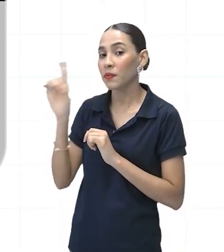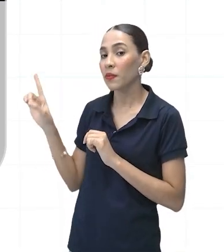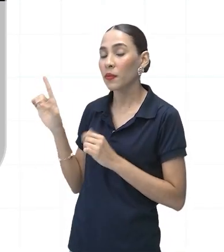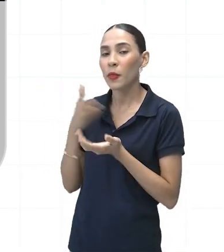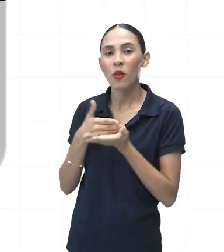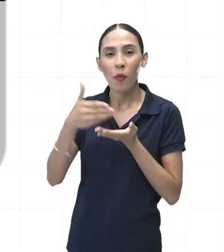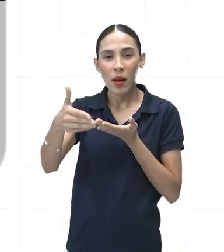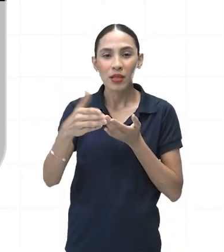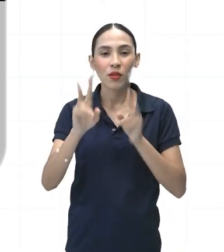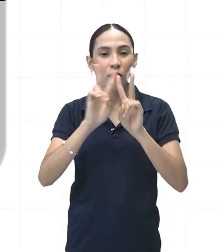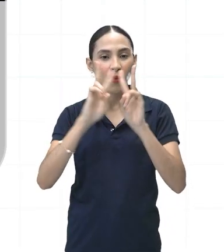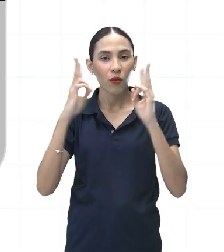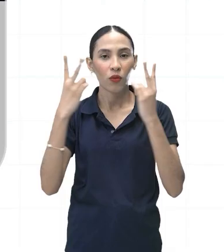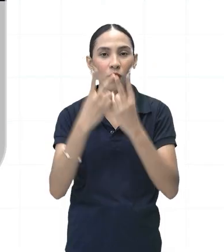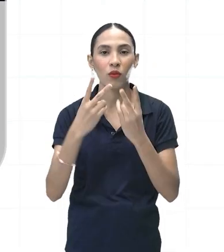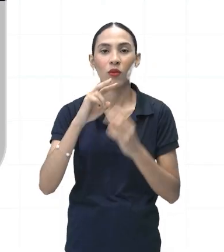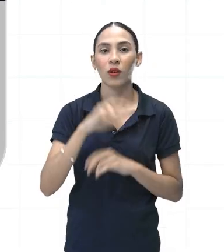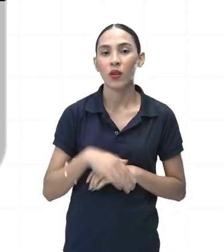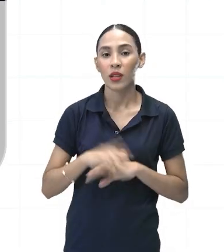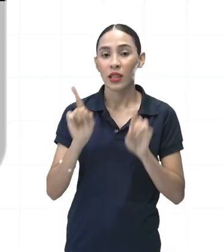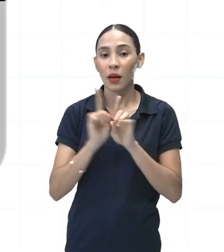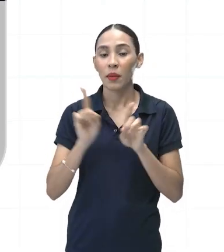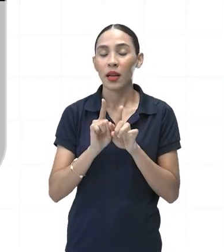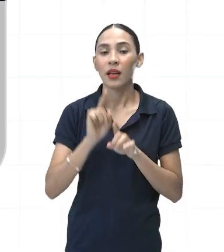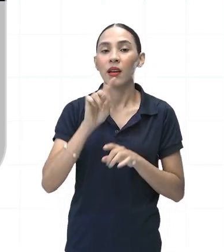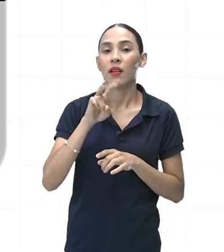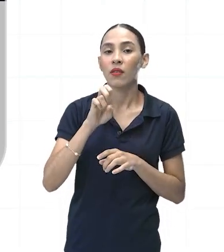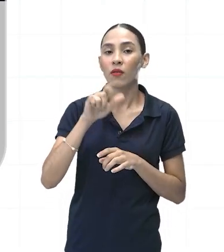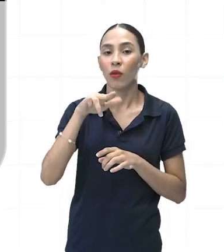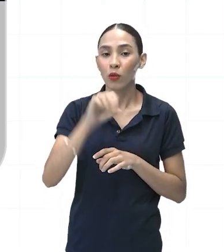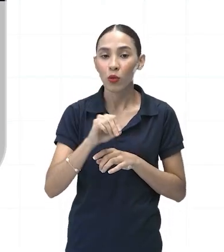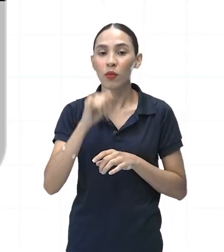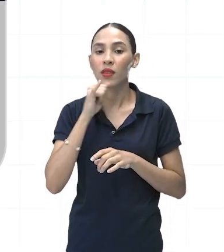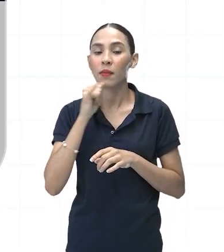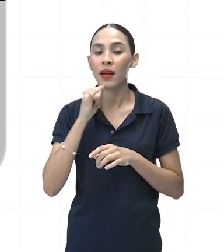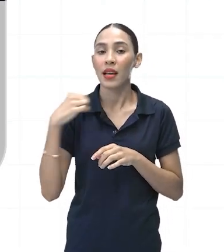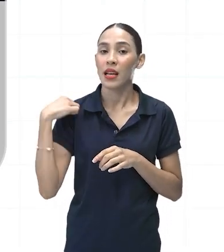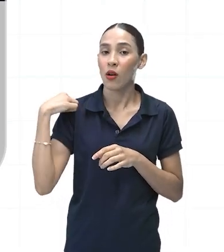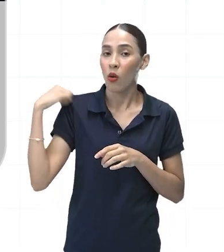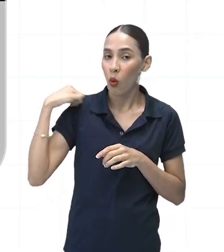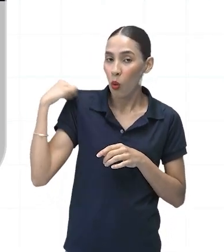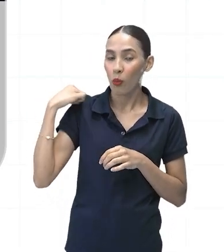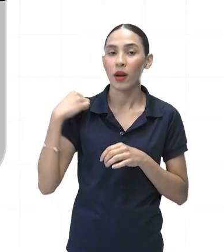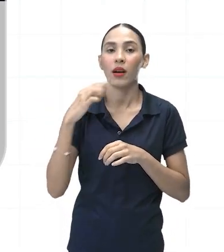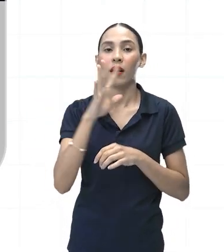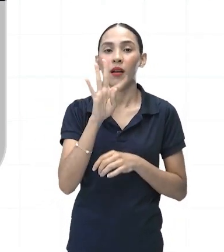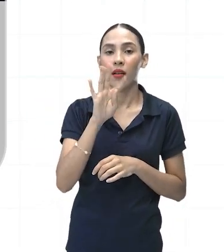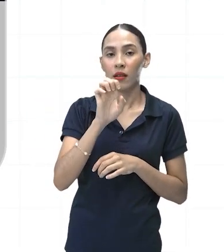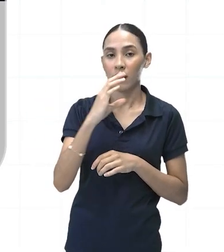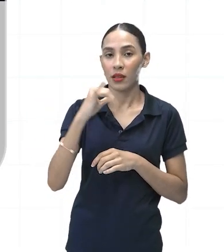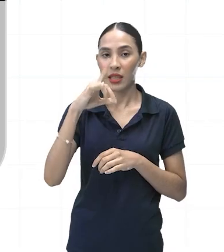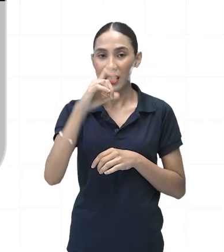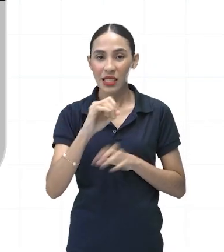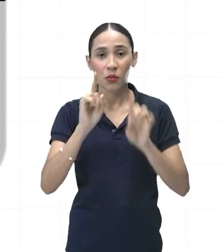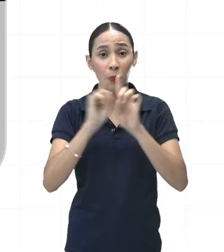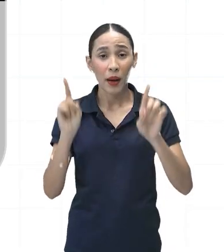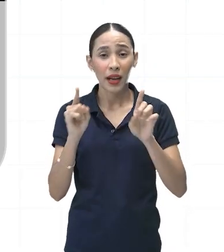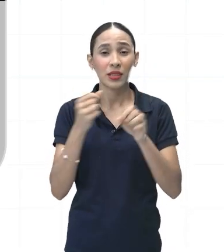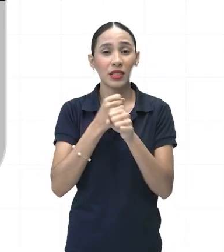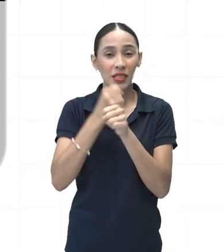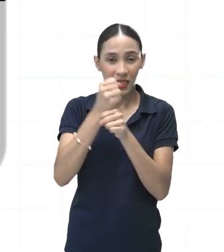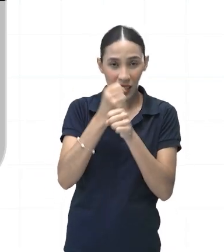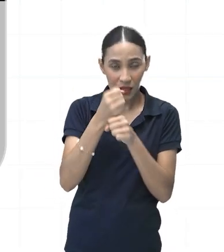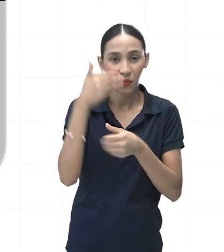a questão do volume, do drapeado, no tecido, mas ao longo do tempo eles vão perder